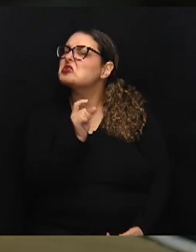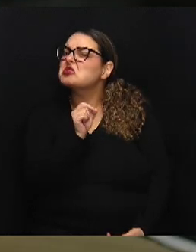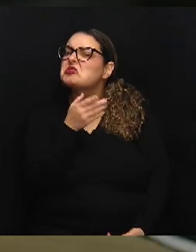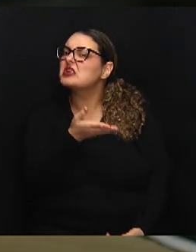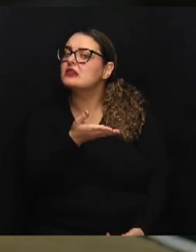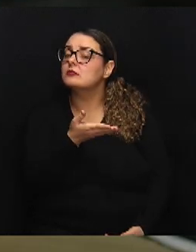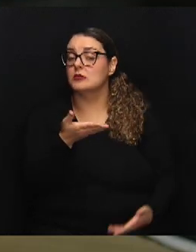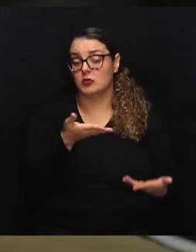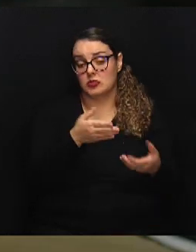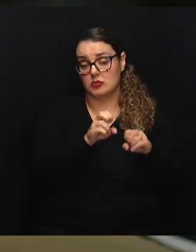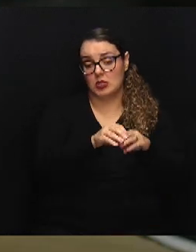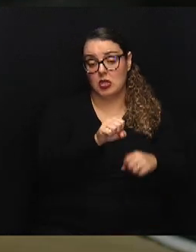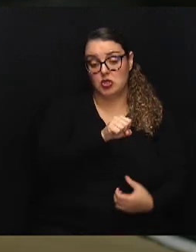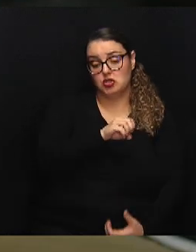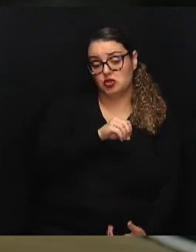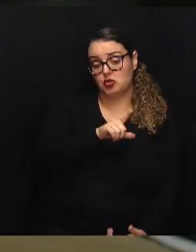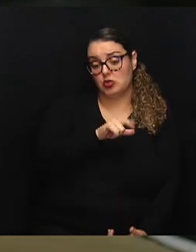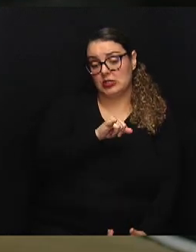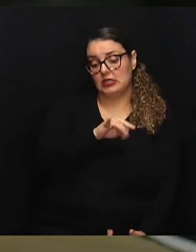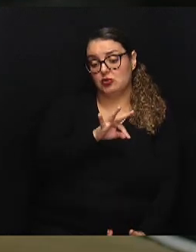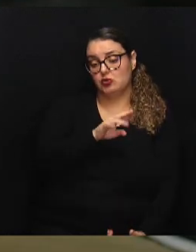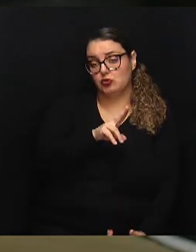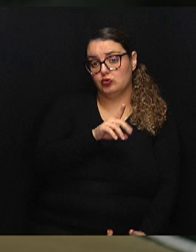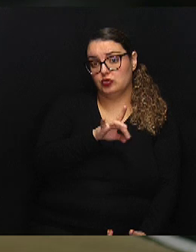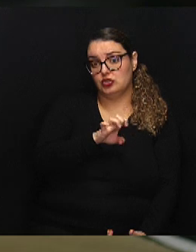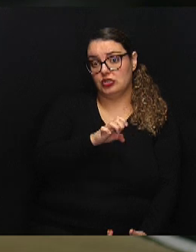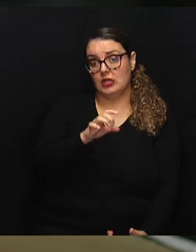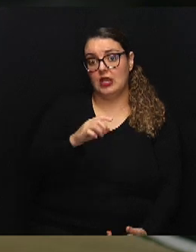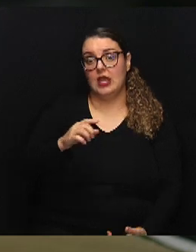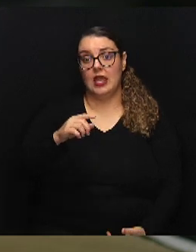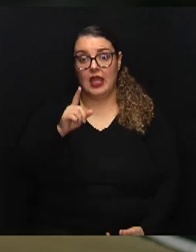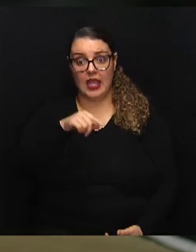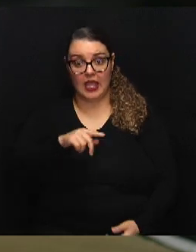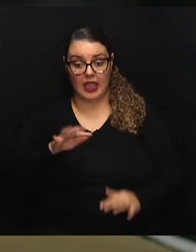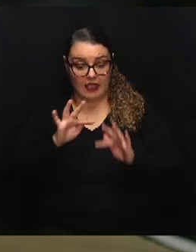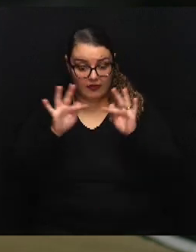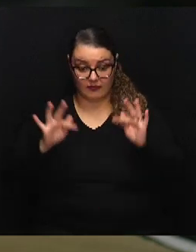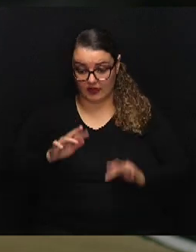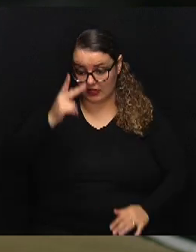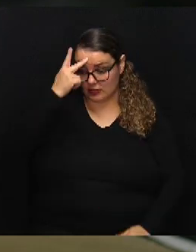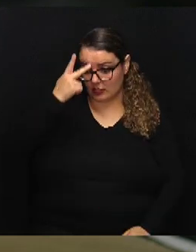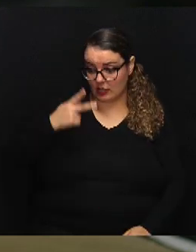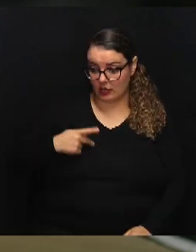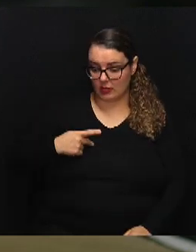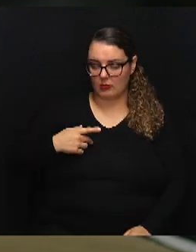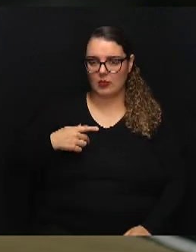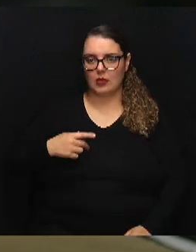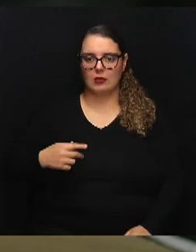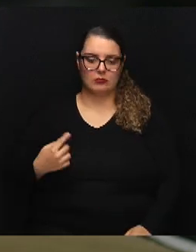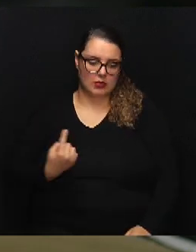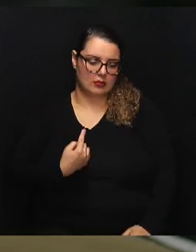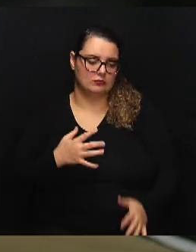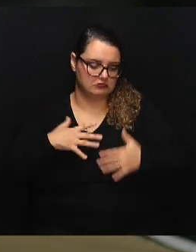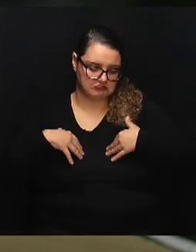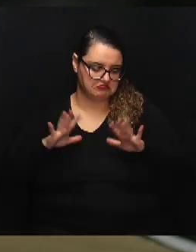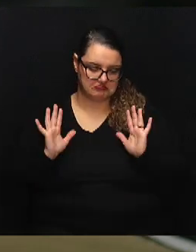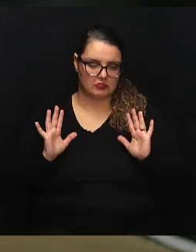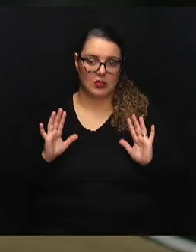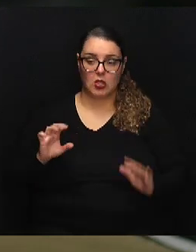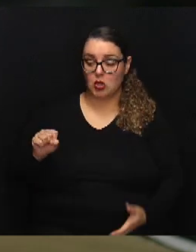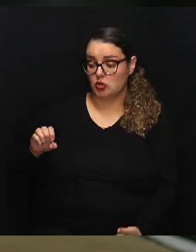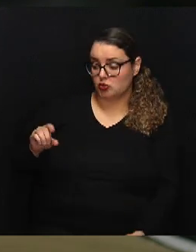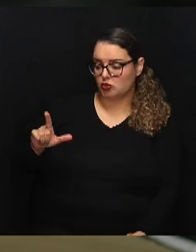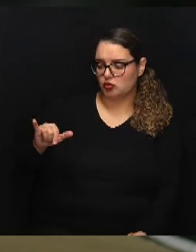ensinada que solitude é você estar feliz com a sua própria companhia, e solidão é você sentir falta